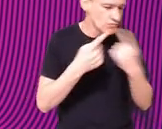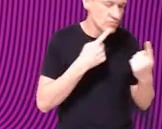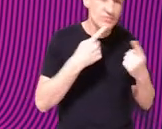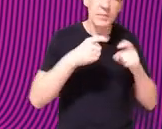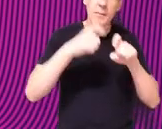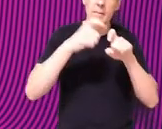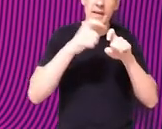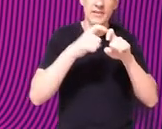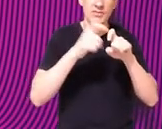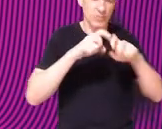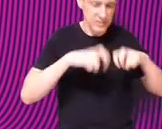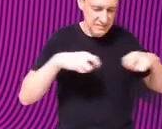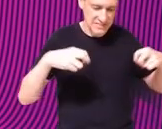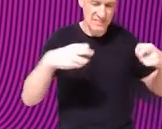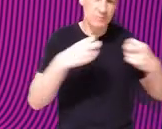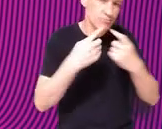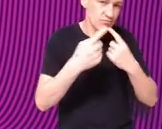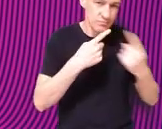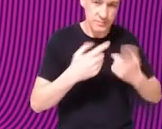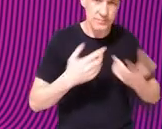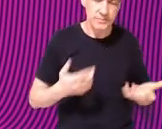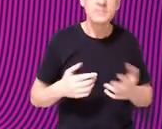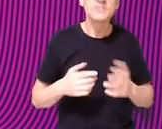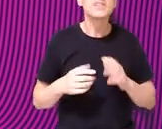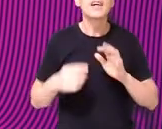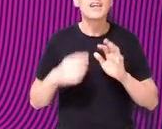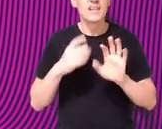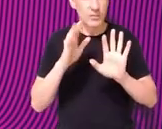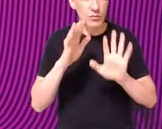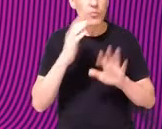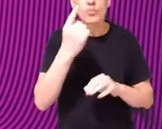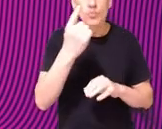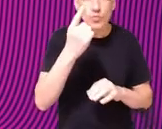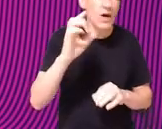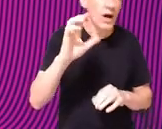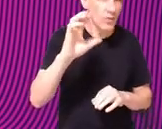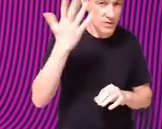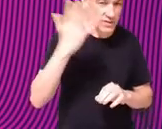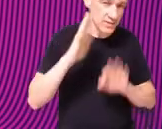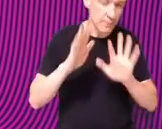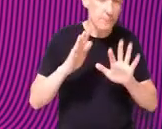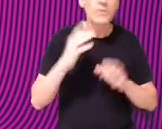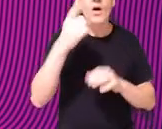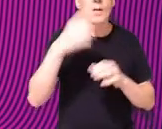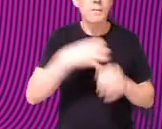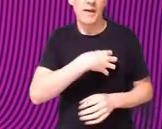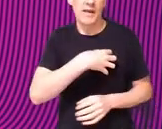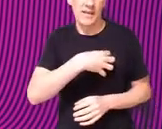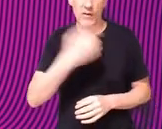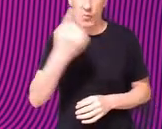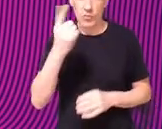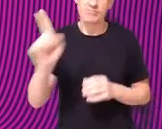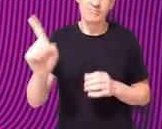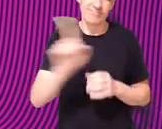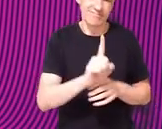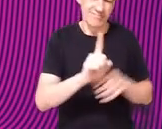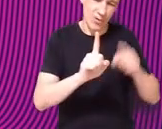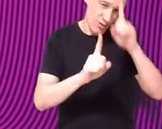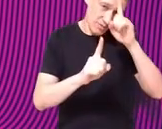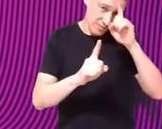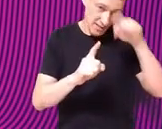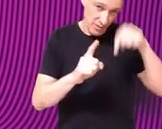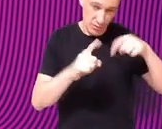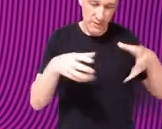paciente que eu preparei aqui, que veio da Bahia, aqui no Hospital Monte Clínico, há uns 8 anos atrás, que tinha mais ou menos uma história